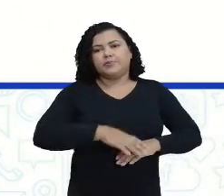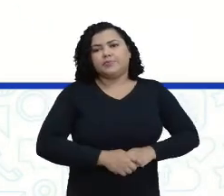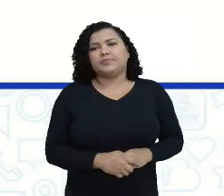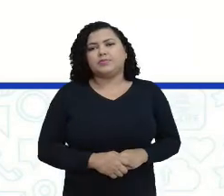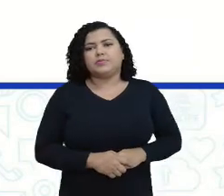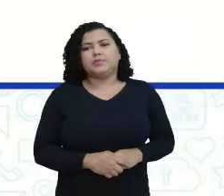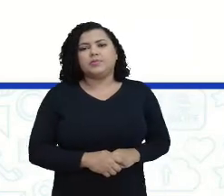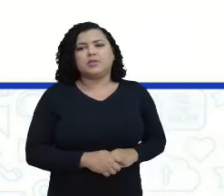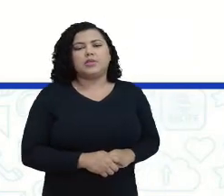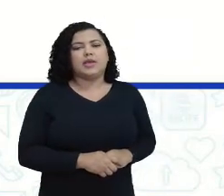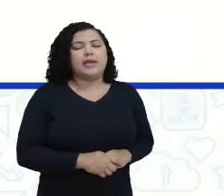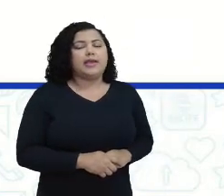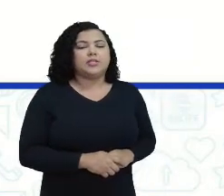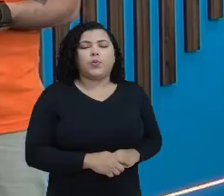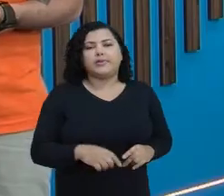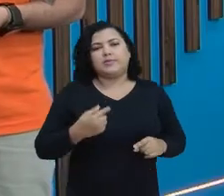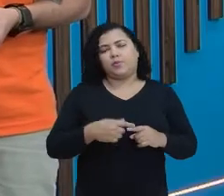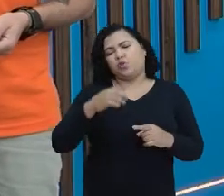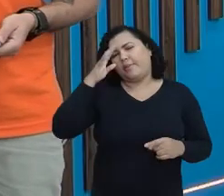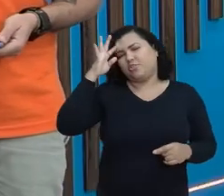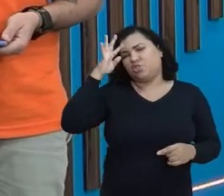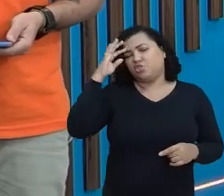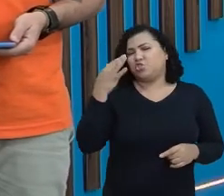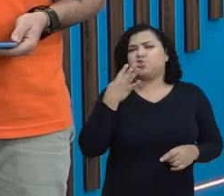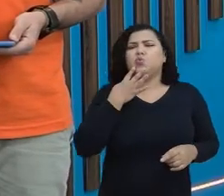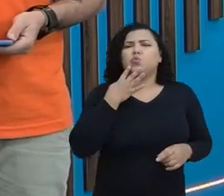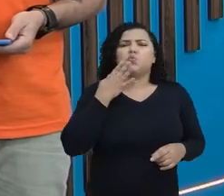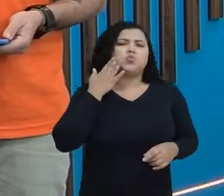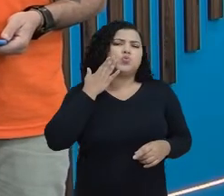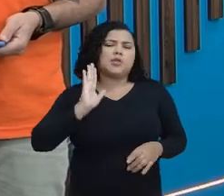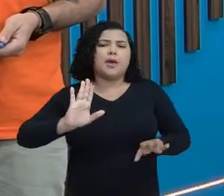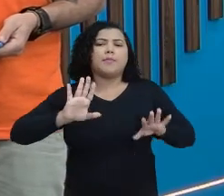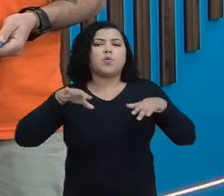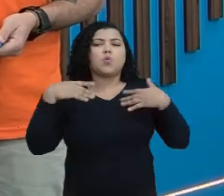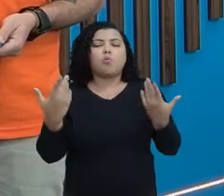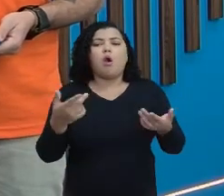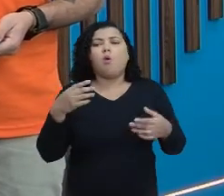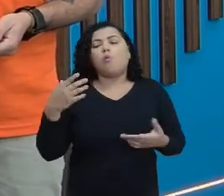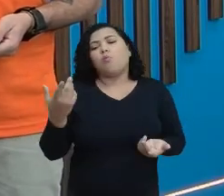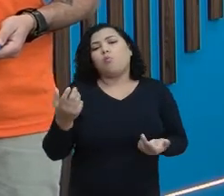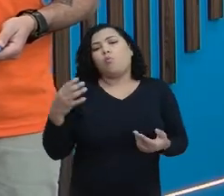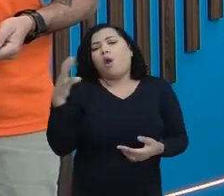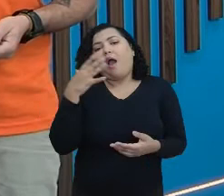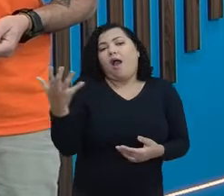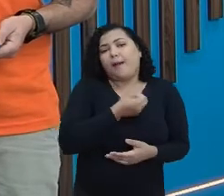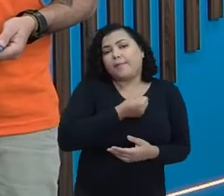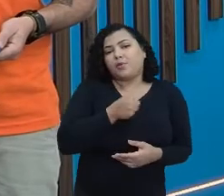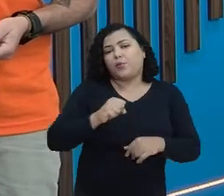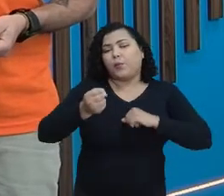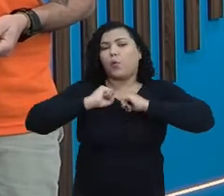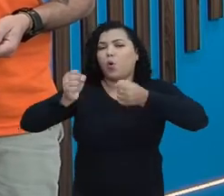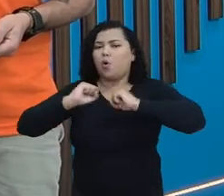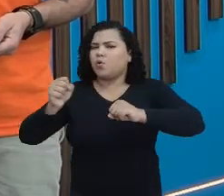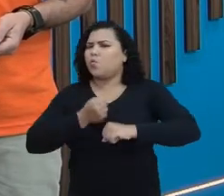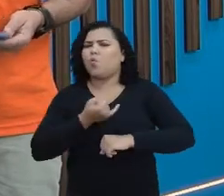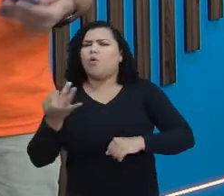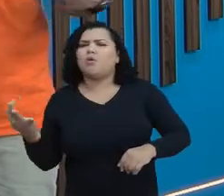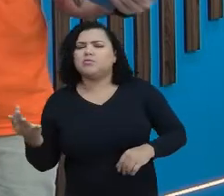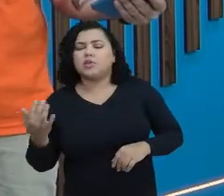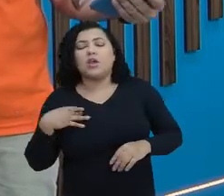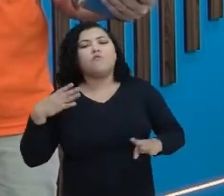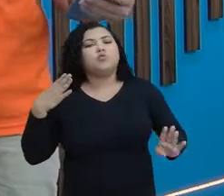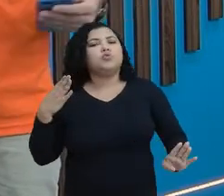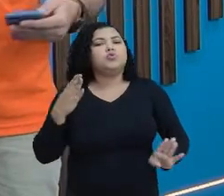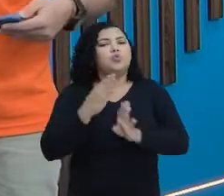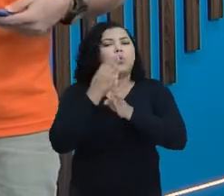estou supondo que a gente não sabe qual é a velocidade do garoto correndo. Eu vou tentar descobrir aquele valor, mesmo